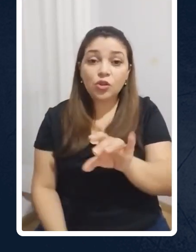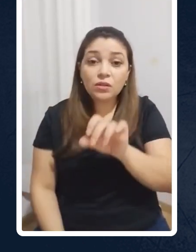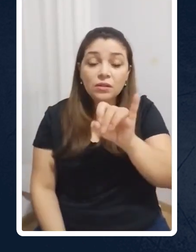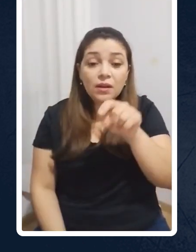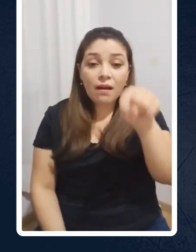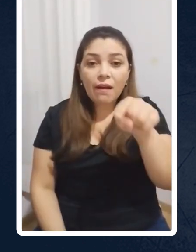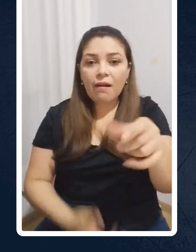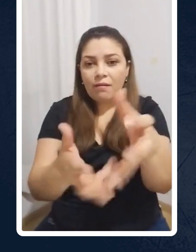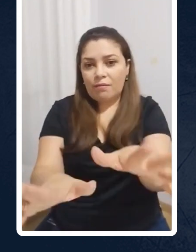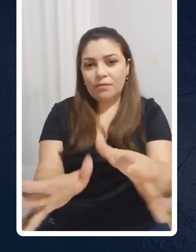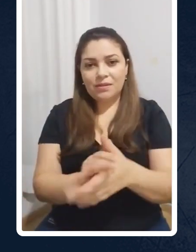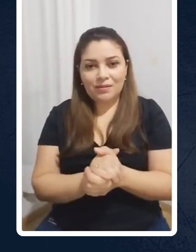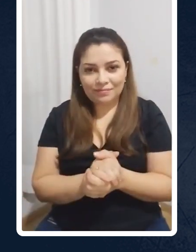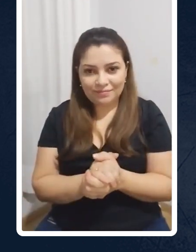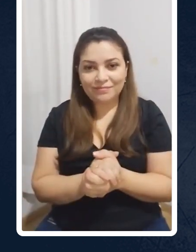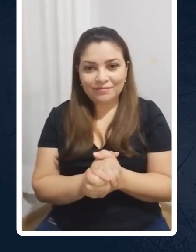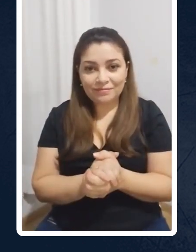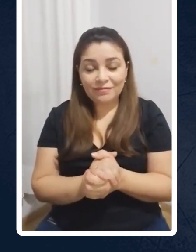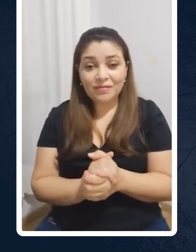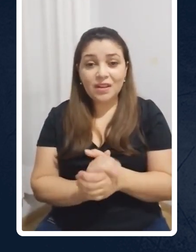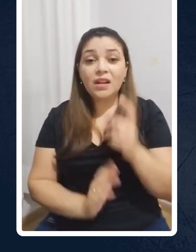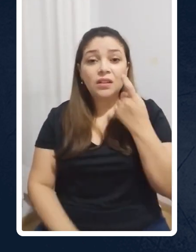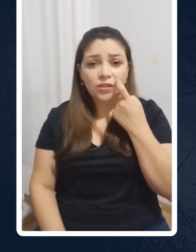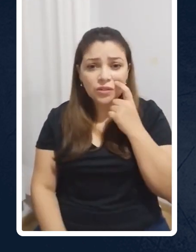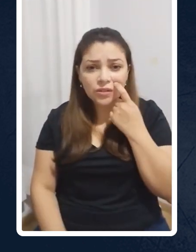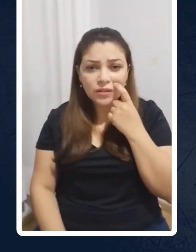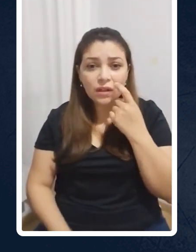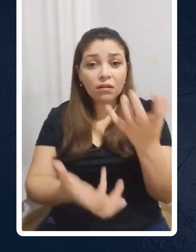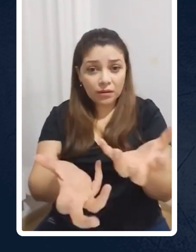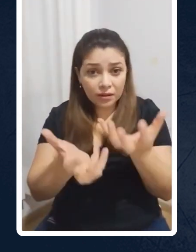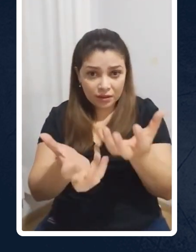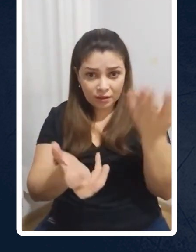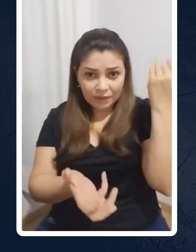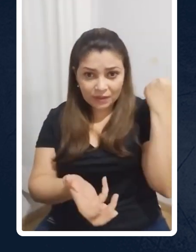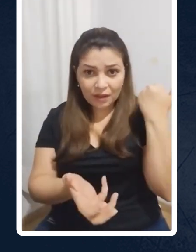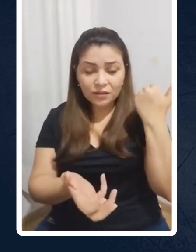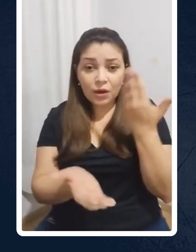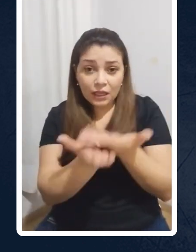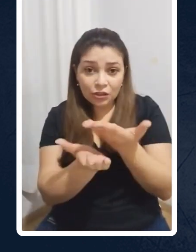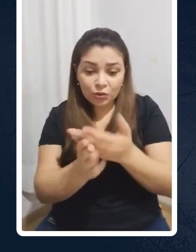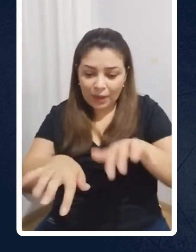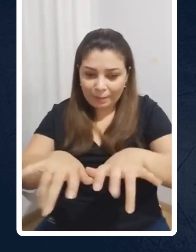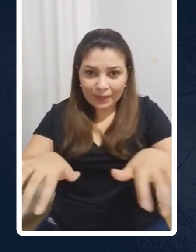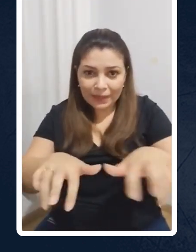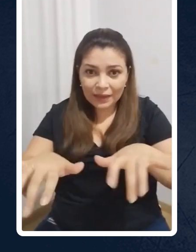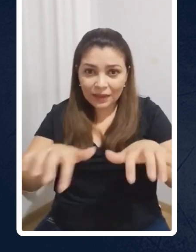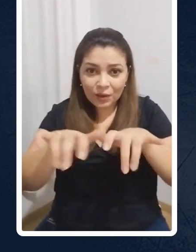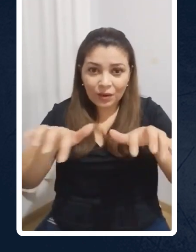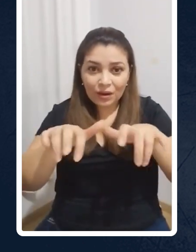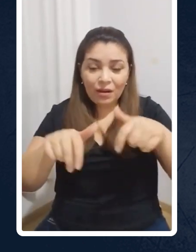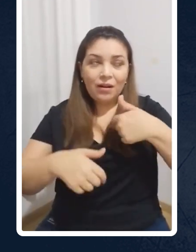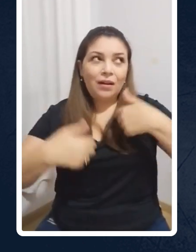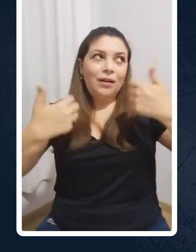Ela quis estudar piano, nos deixou sem poupança, mas nós compramos o piano para ela. E